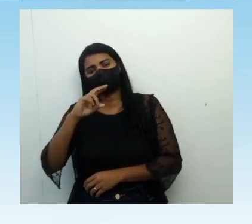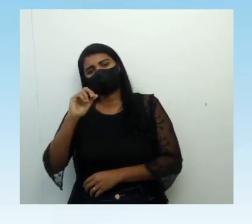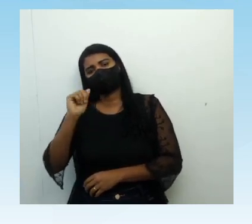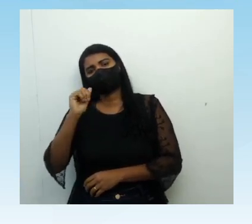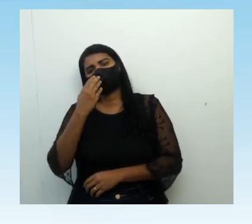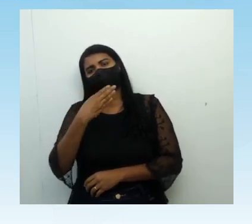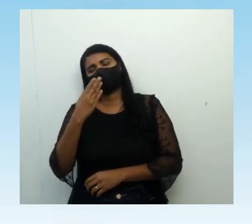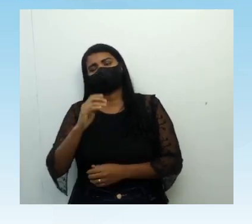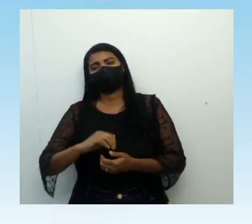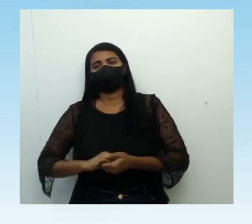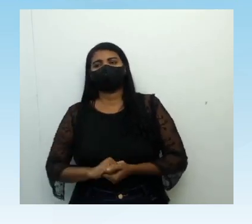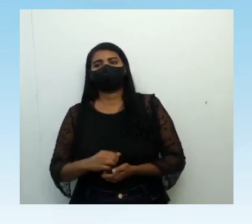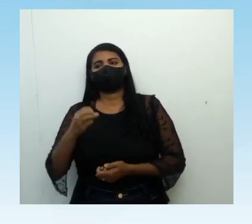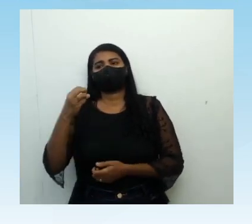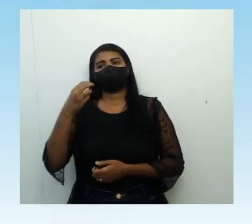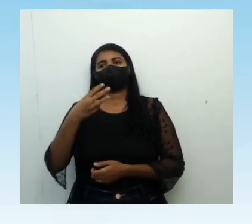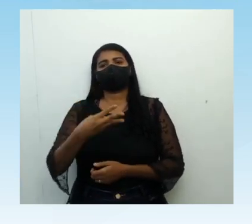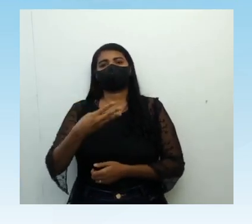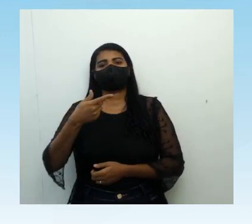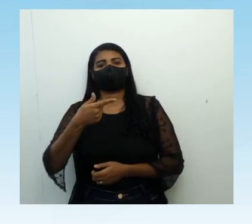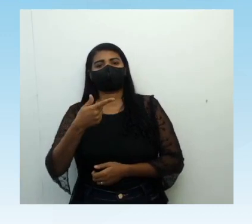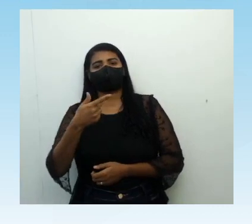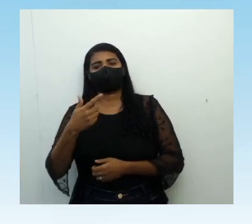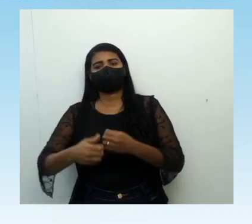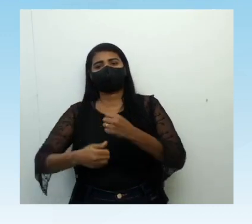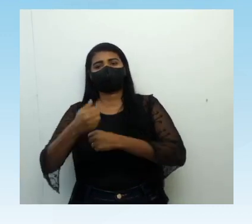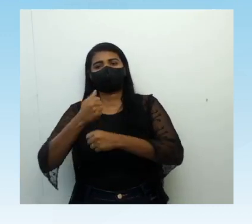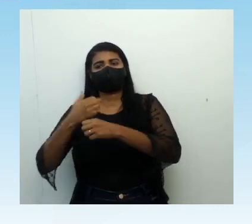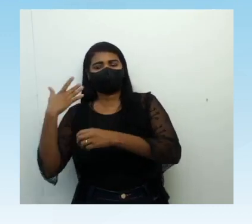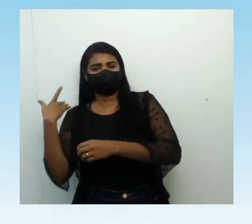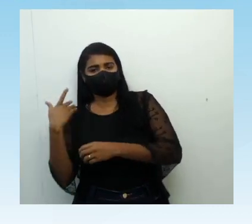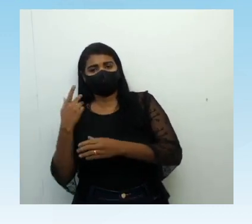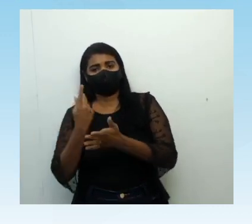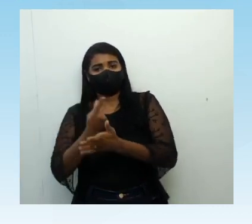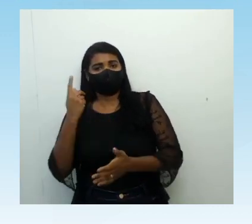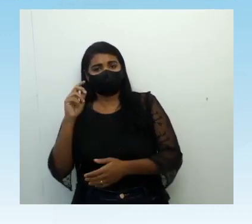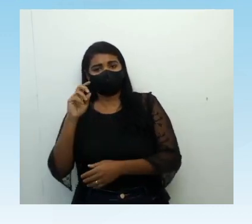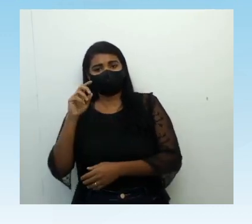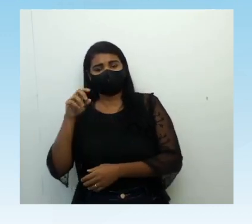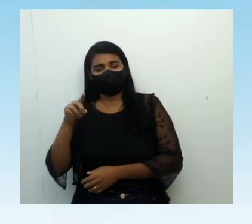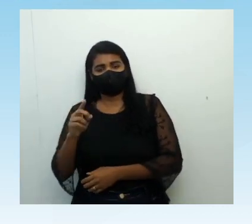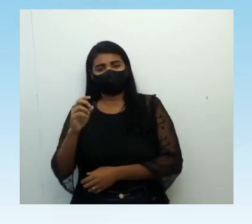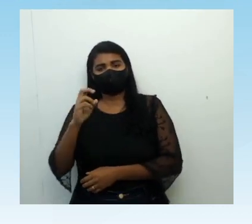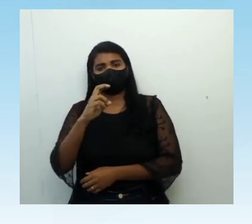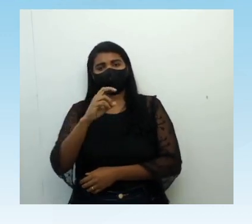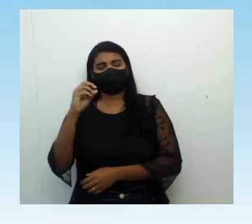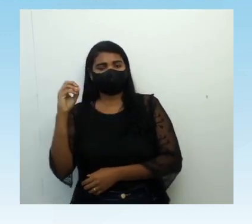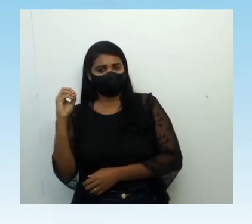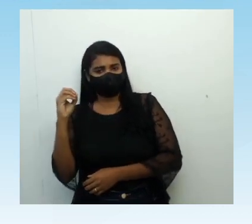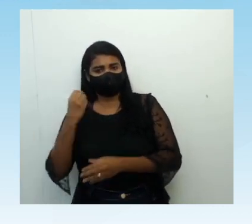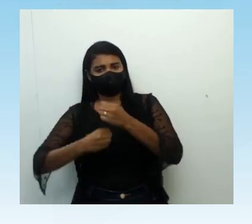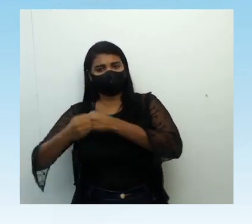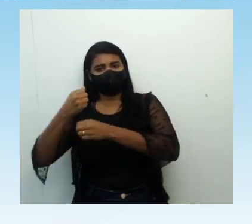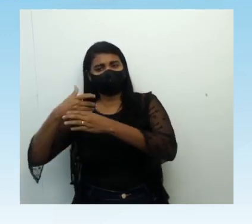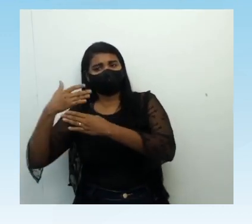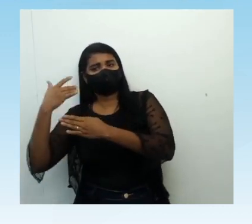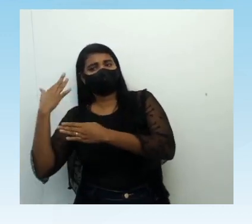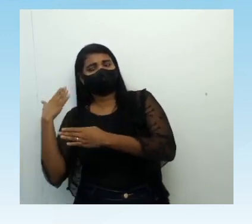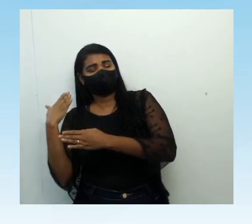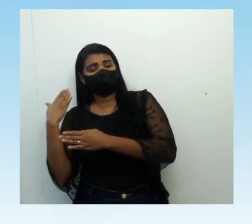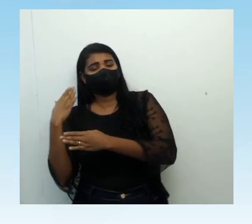anos. Veja, redescoberto em 1500. Eu não digo nem descoberto, é redescoberto em 1500. Só